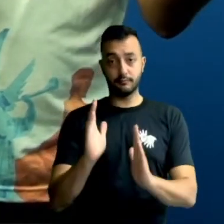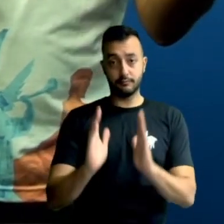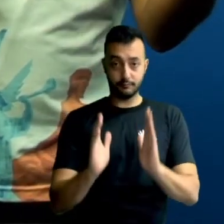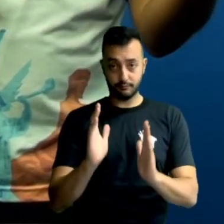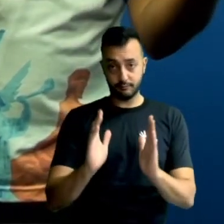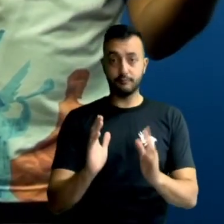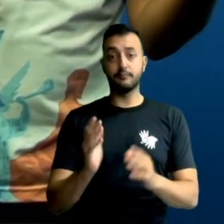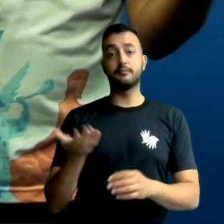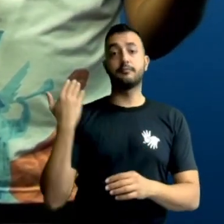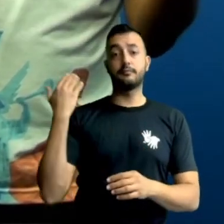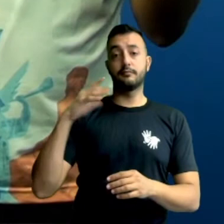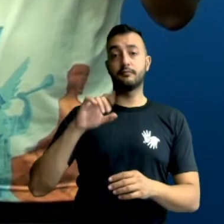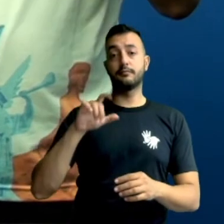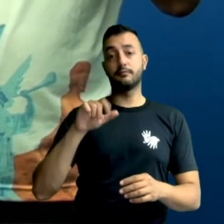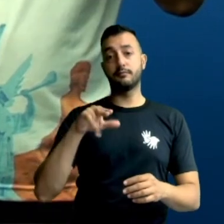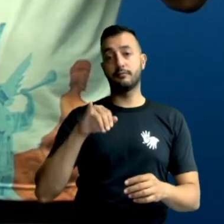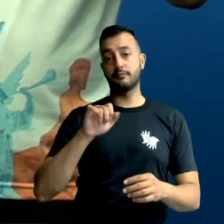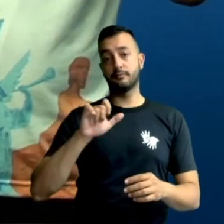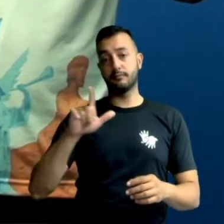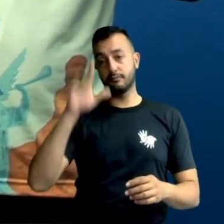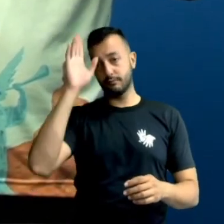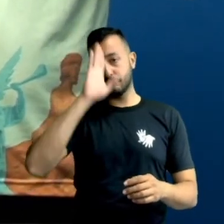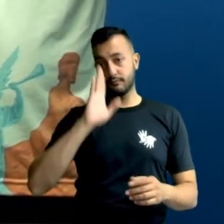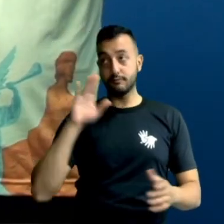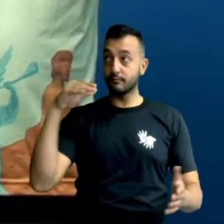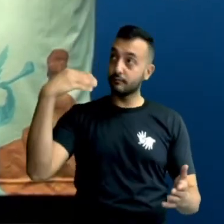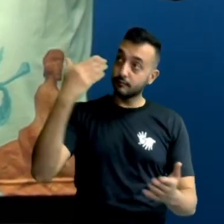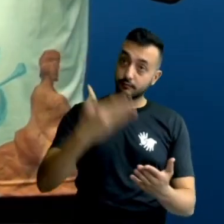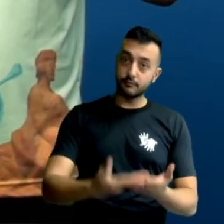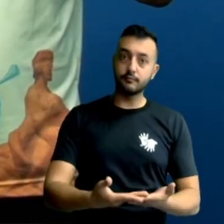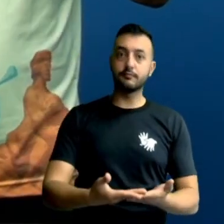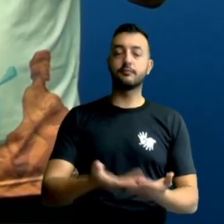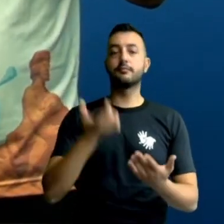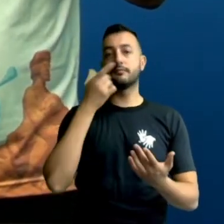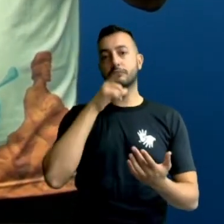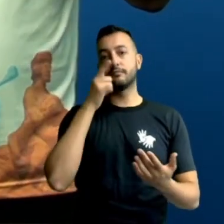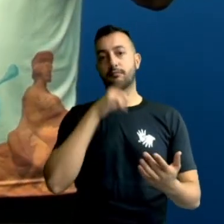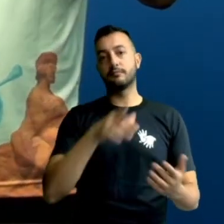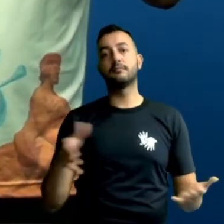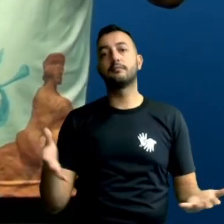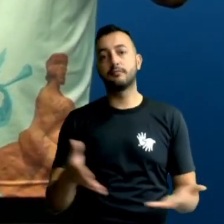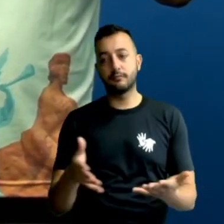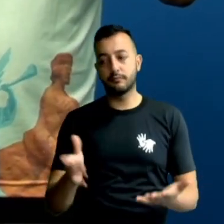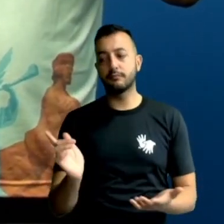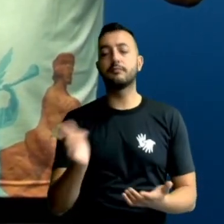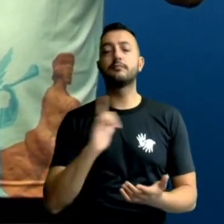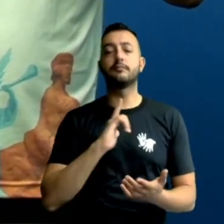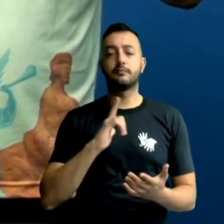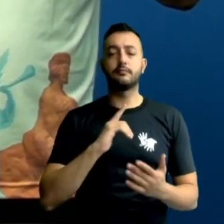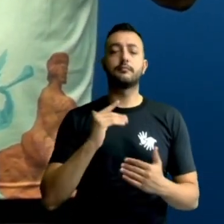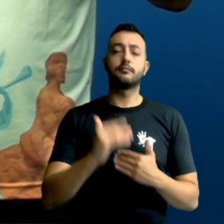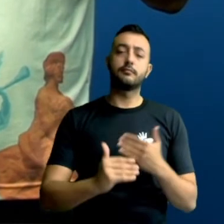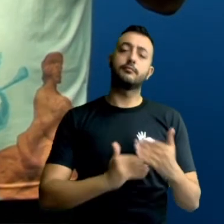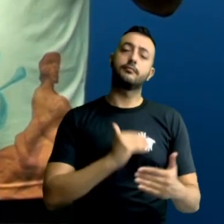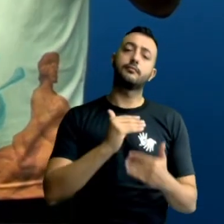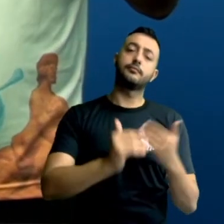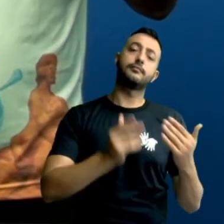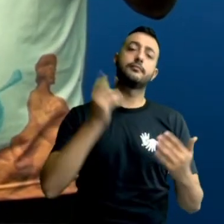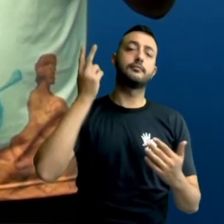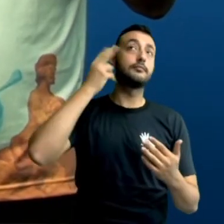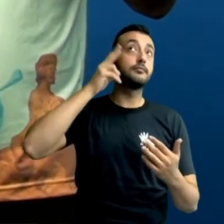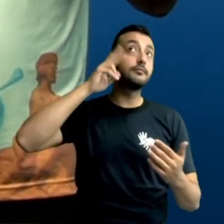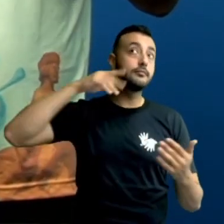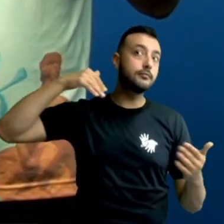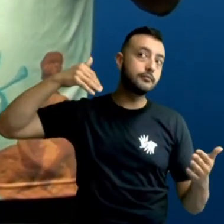ainda era colonial do Brasil, mas até ela chegar aos tempos de hoje, teve uma demanda histórica